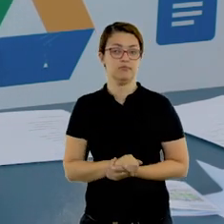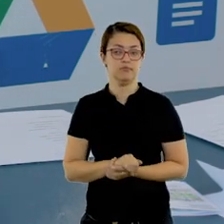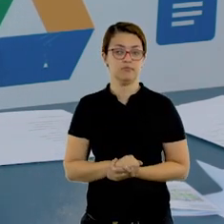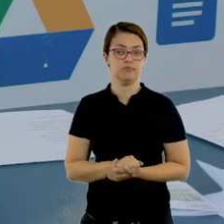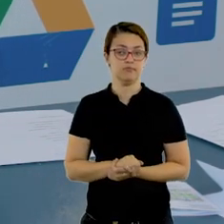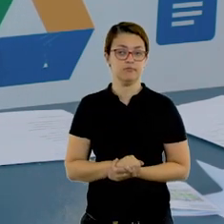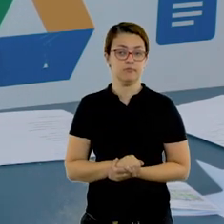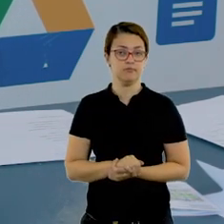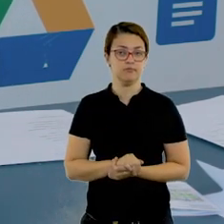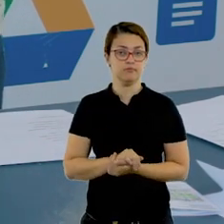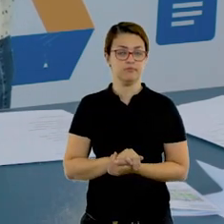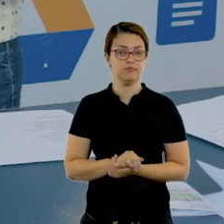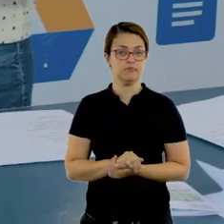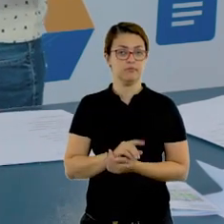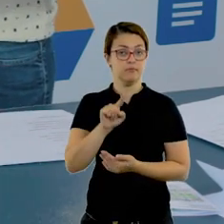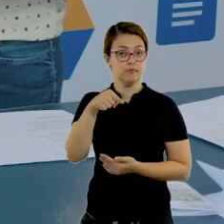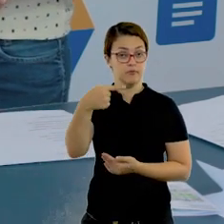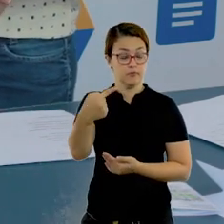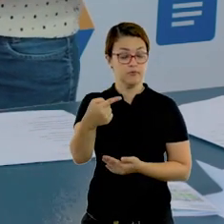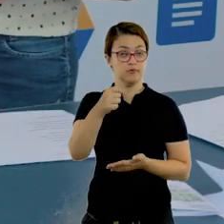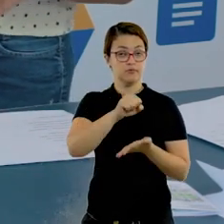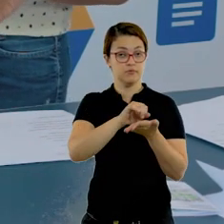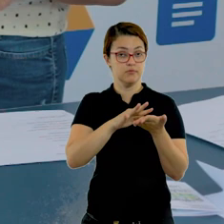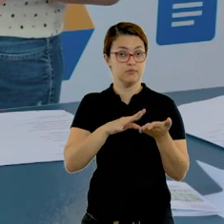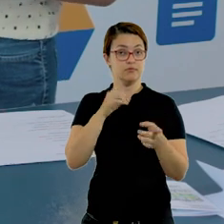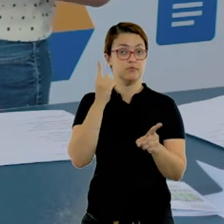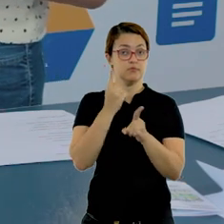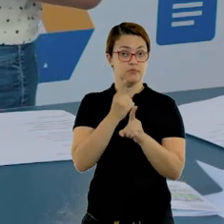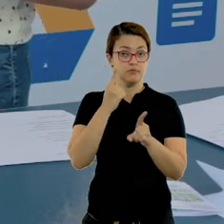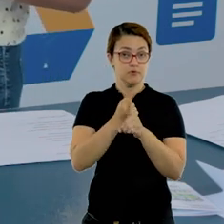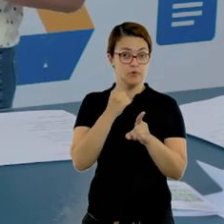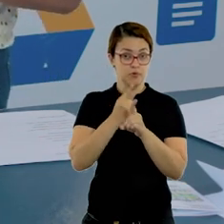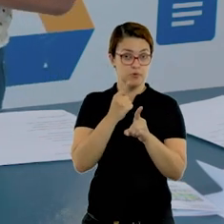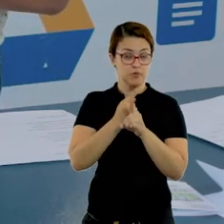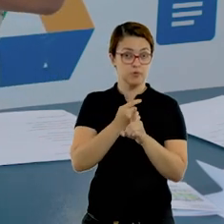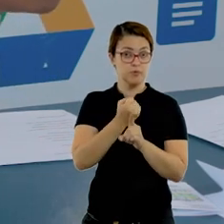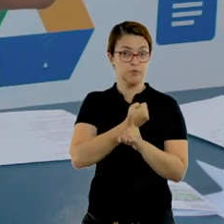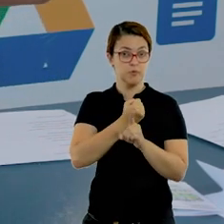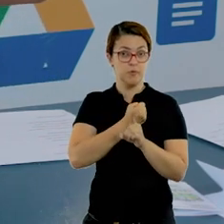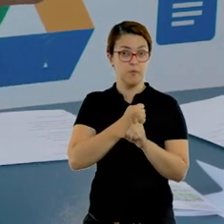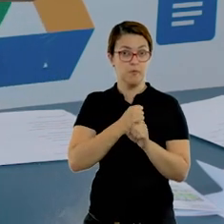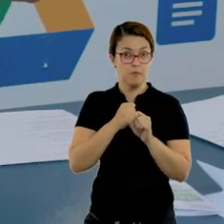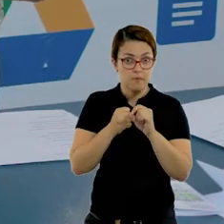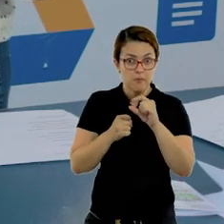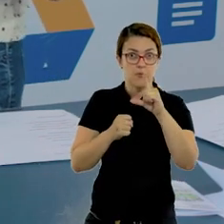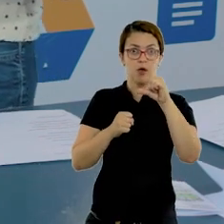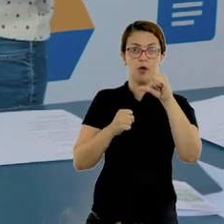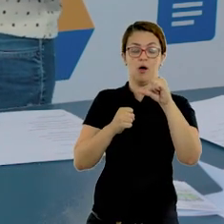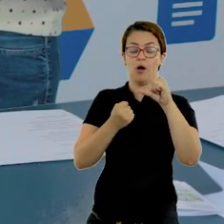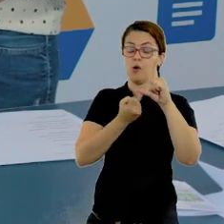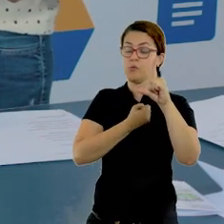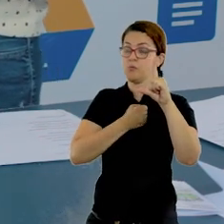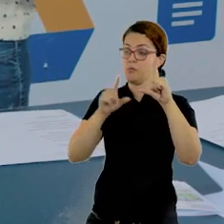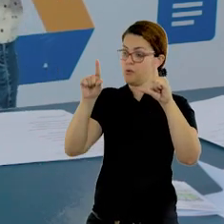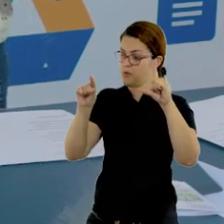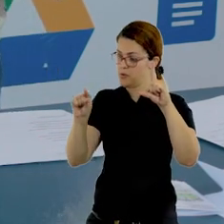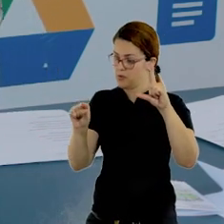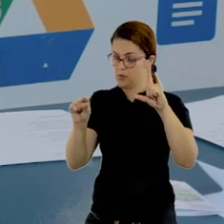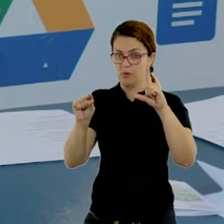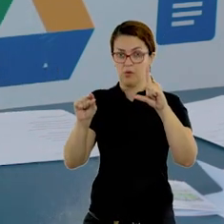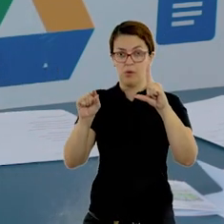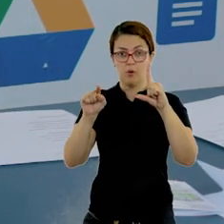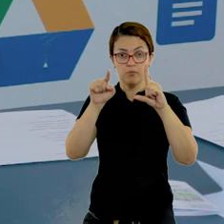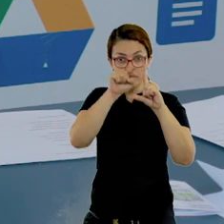palavras. Então, a próxima atividade, após esse registro, encontre o número de maior e o número de menor valor, fazendo